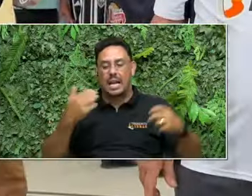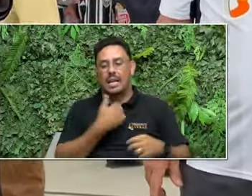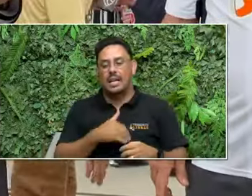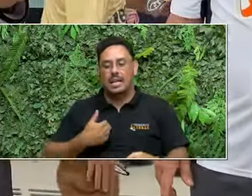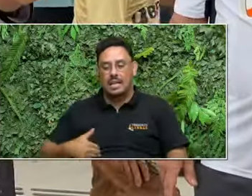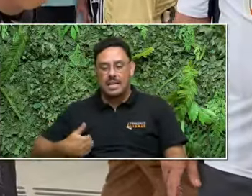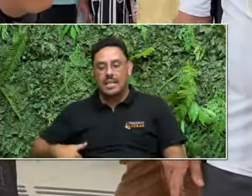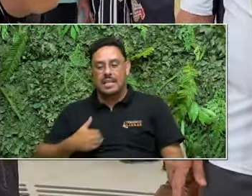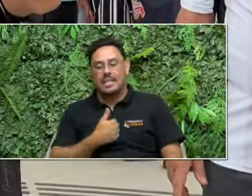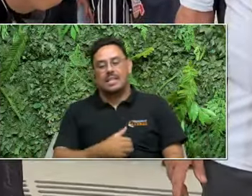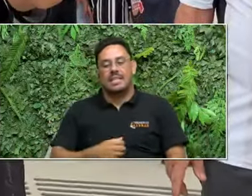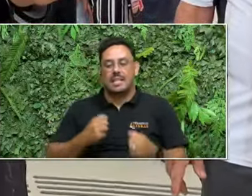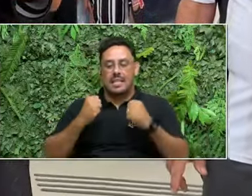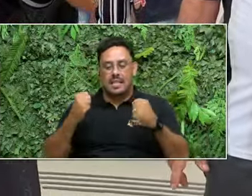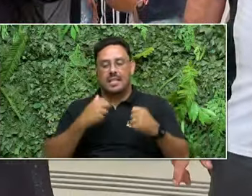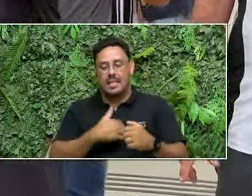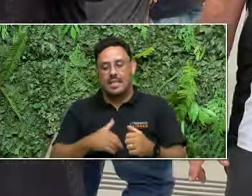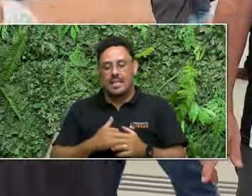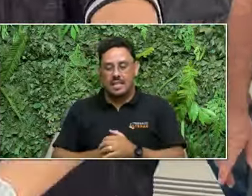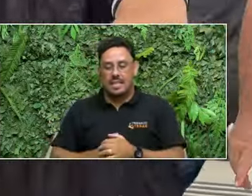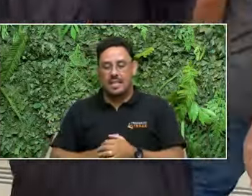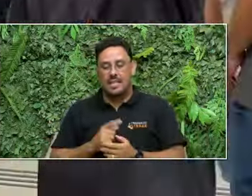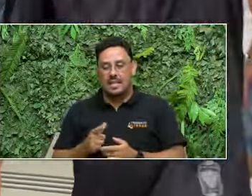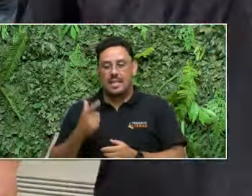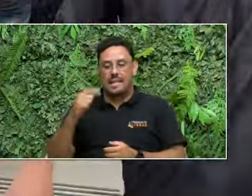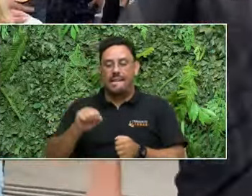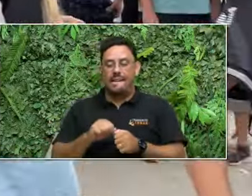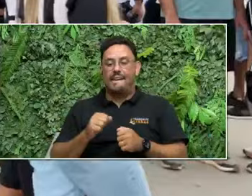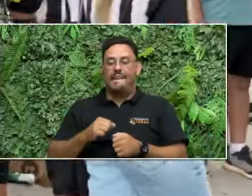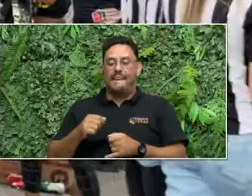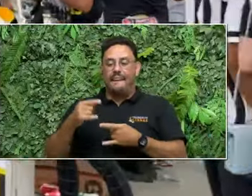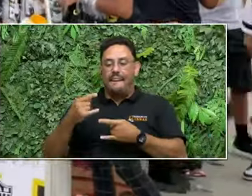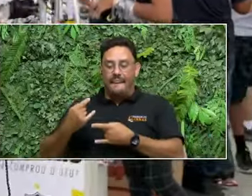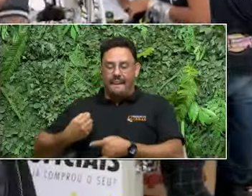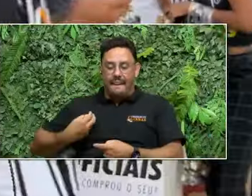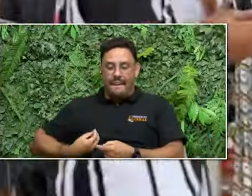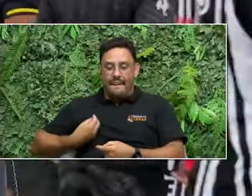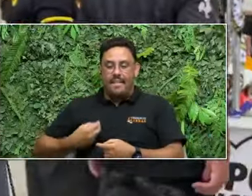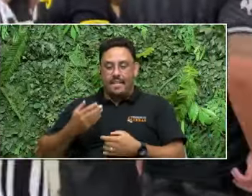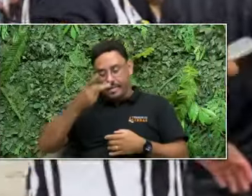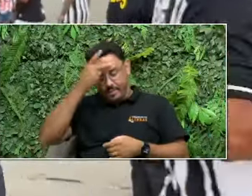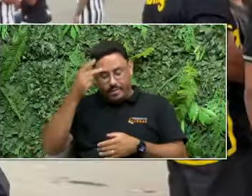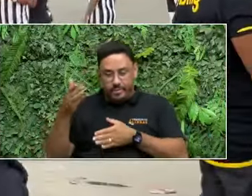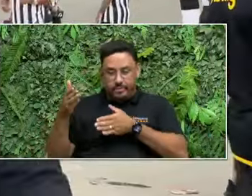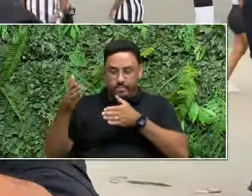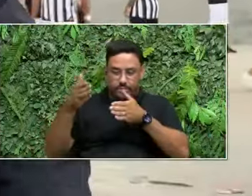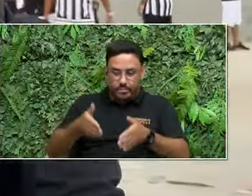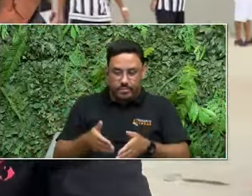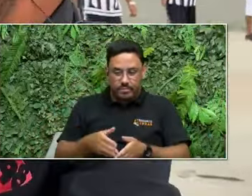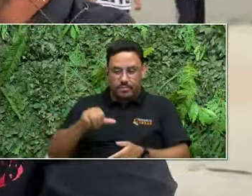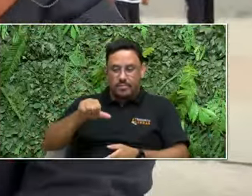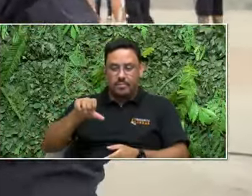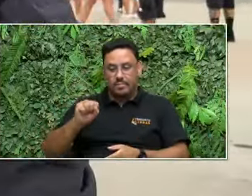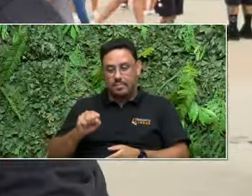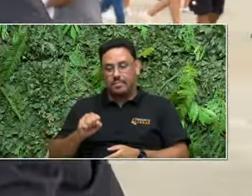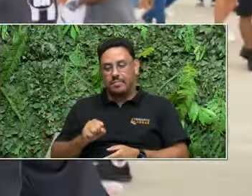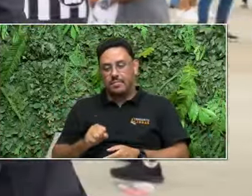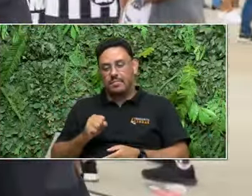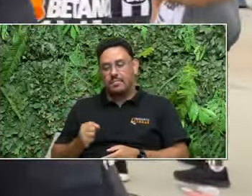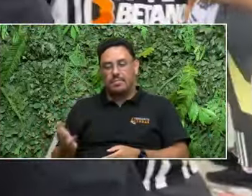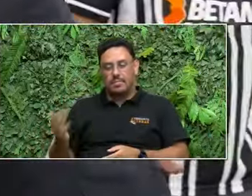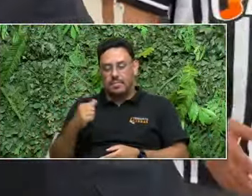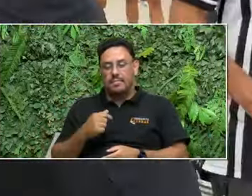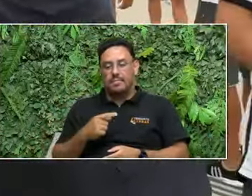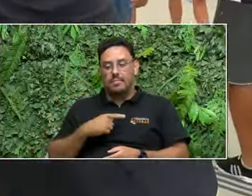nós galo estamos aqui ao vivo ainda o povo chegando aqui 98 98 lá